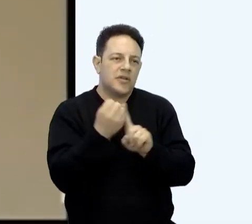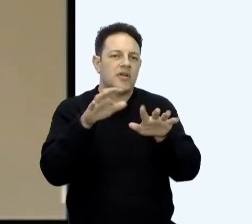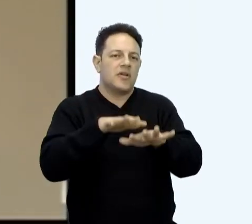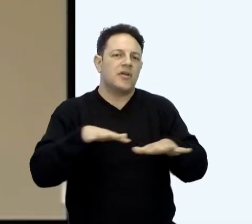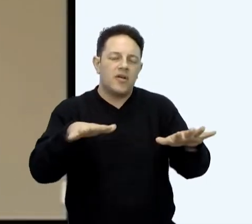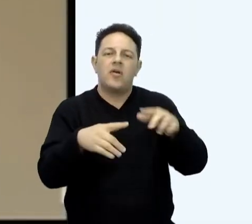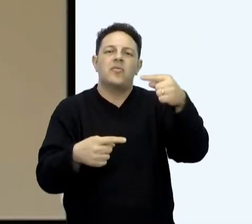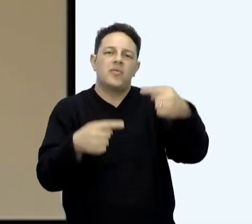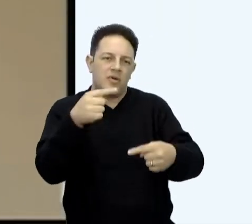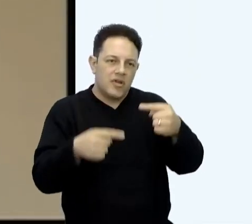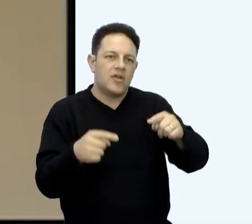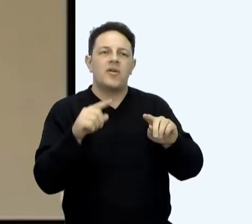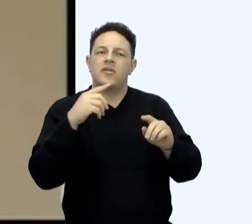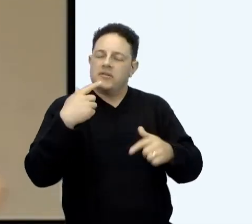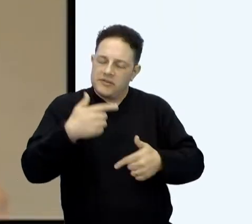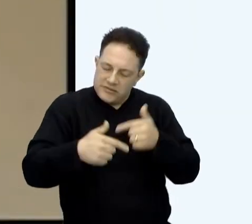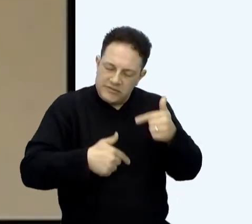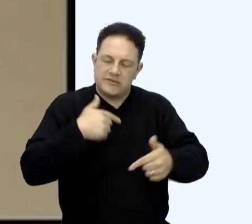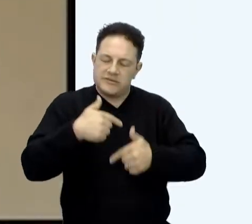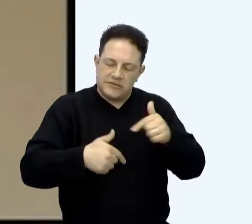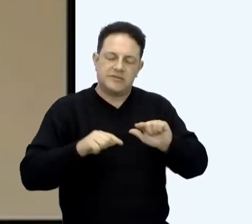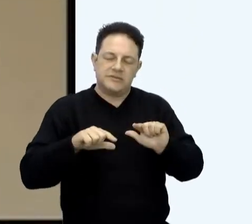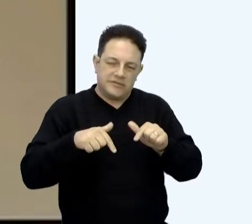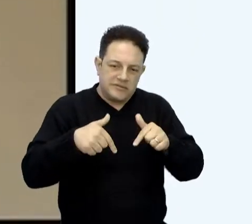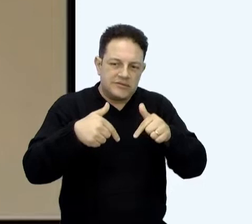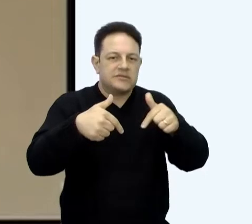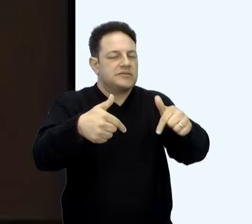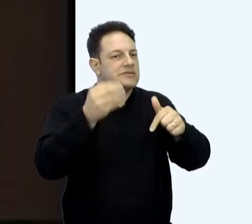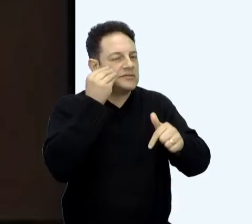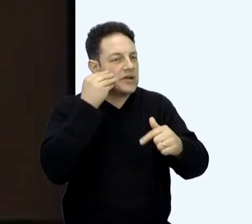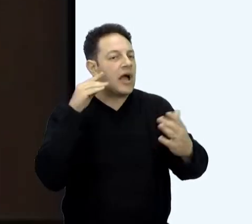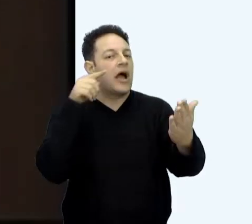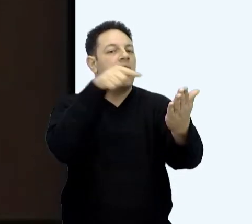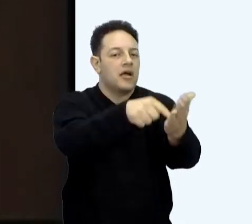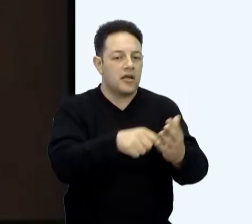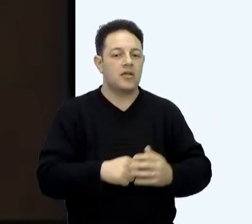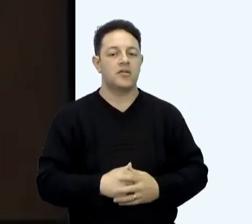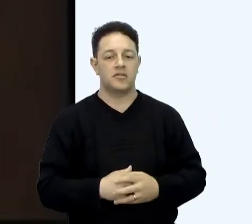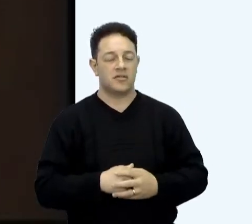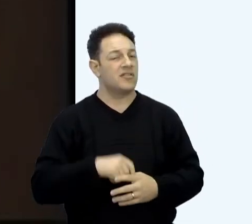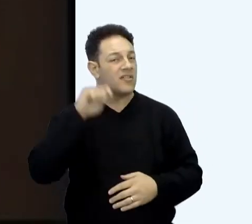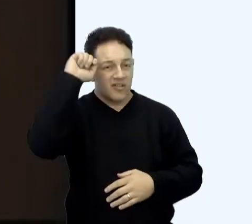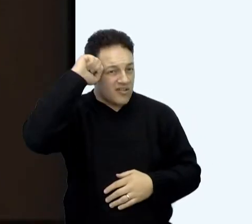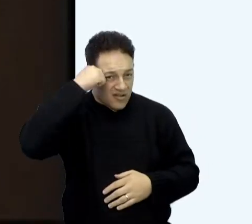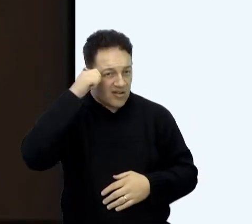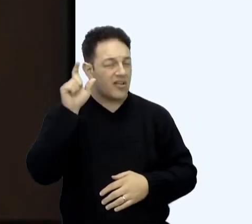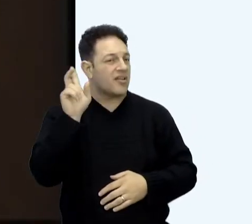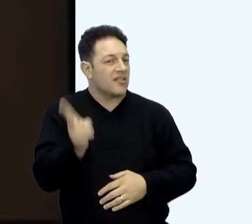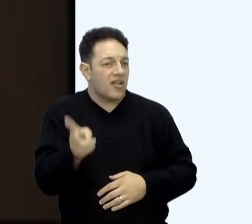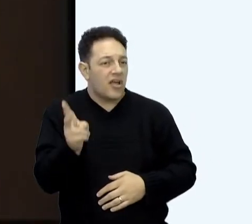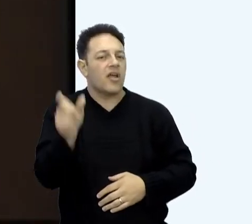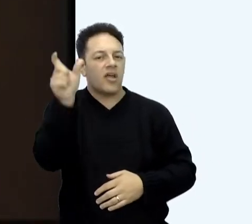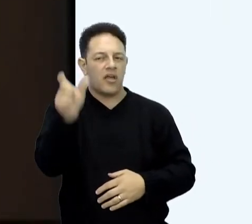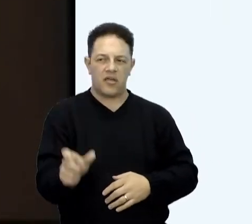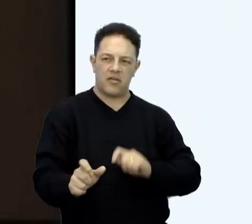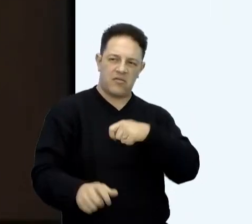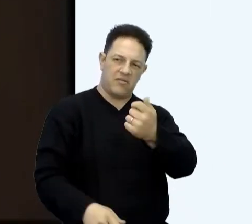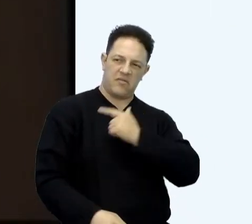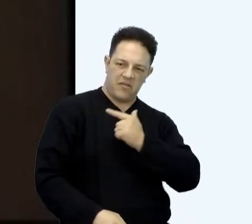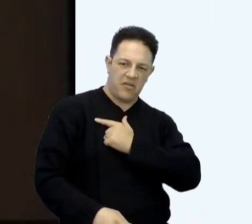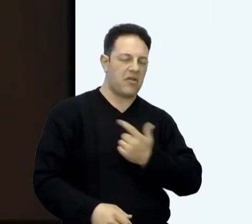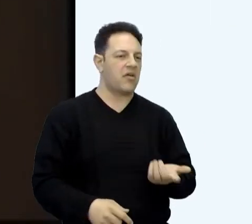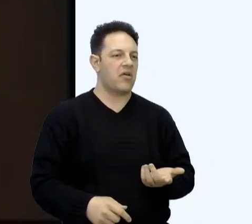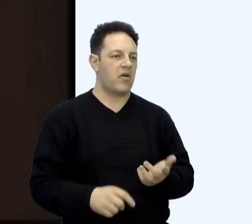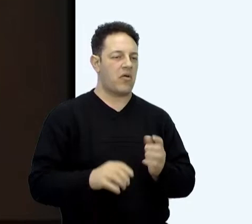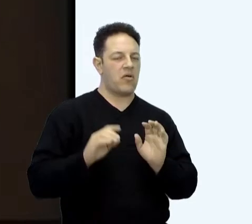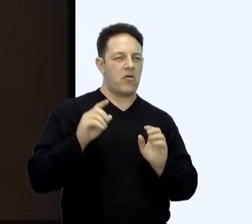só o trabalho mesmo é que vai definir essa linha de chegada. O negro era sempre o sinônimo do feio, do